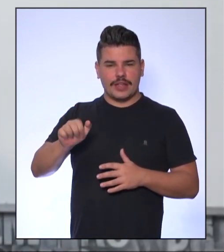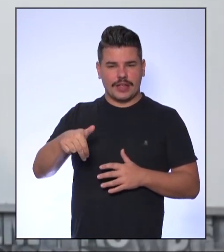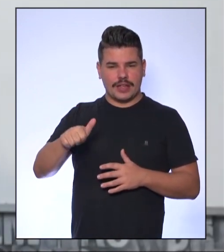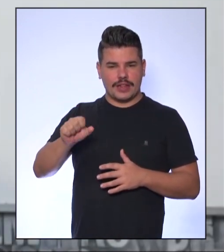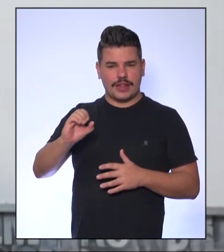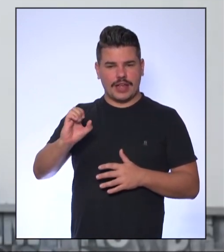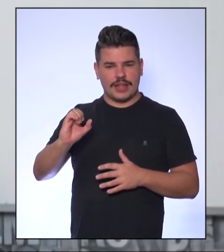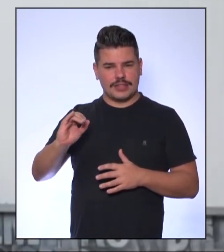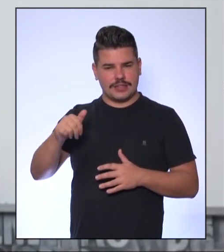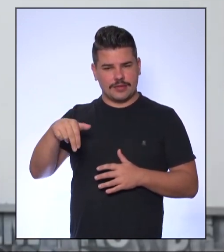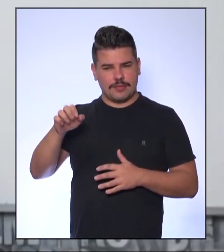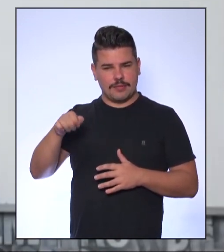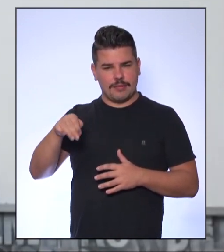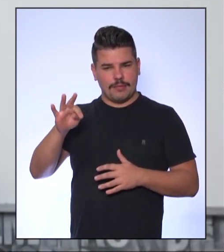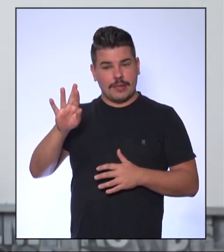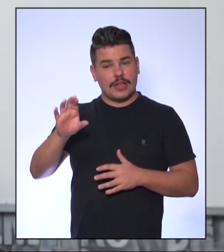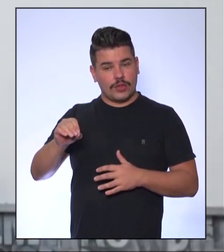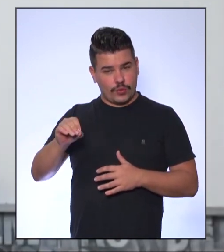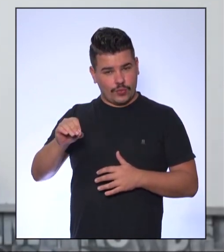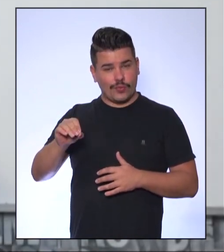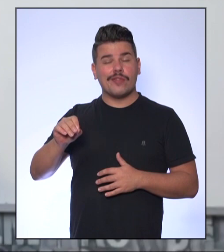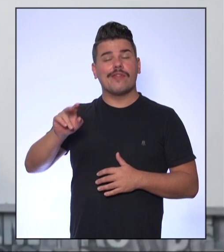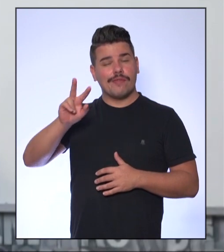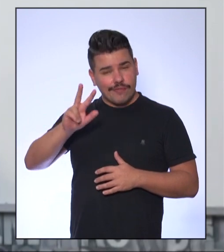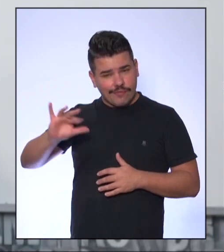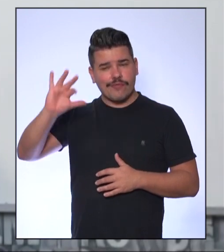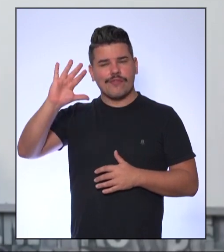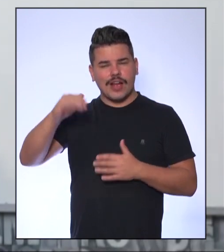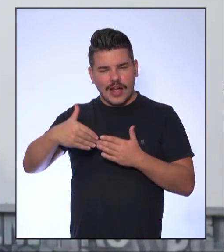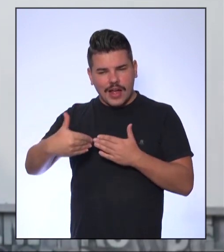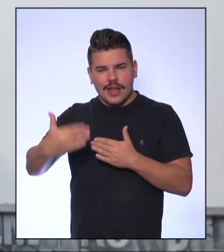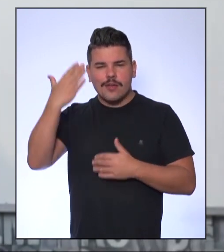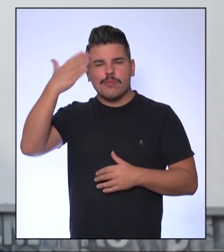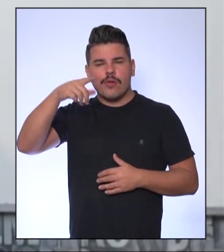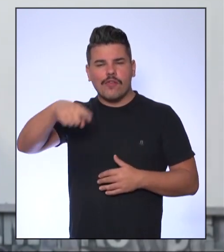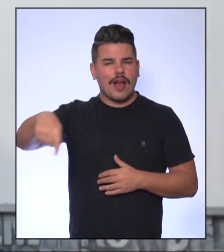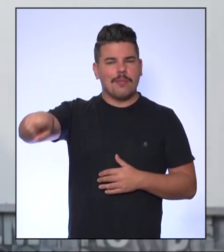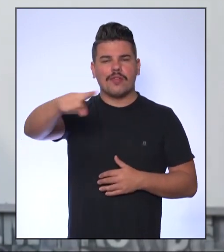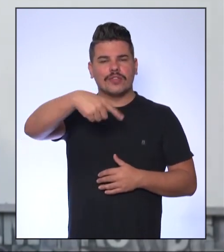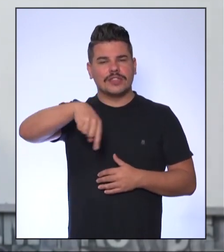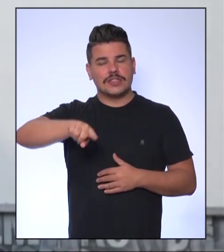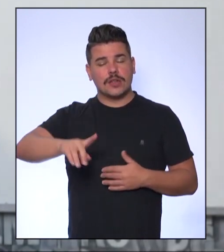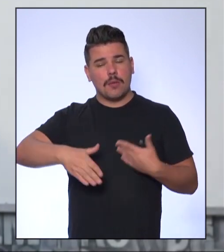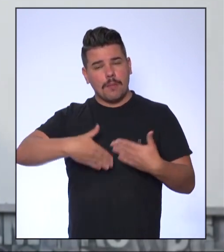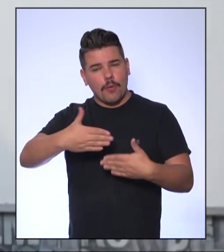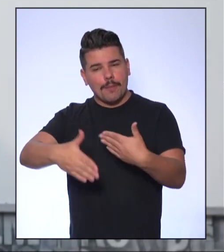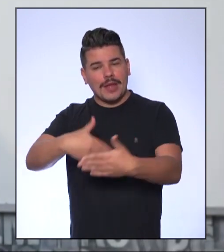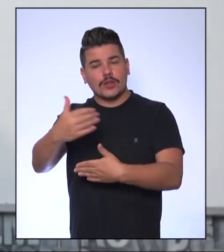gente uma nova face de